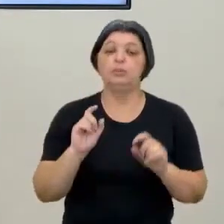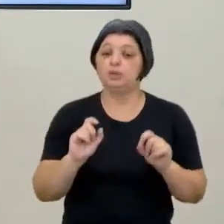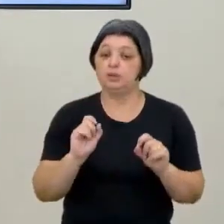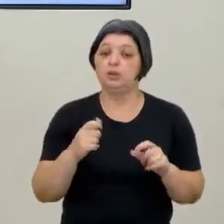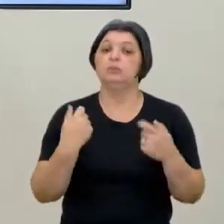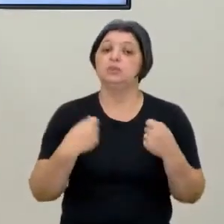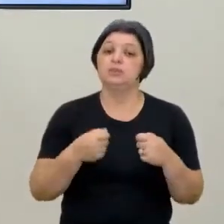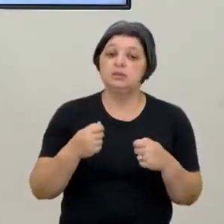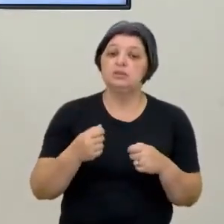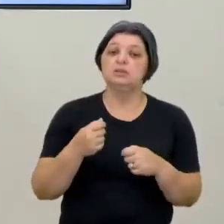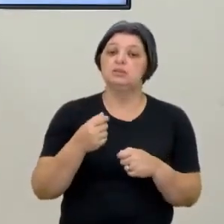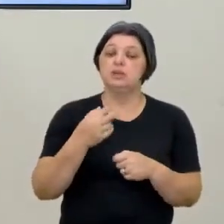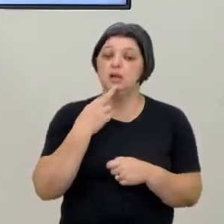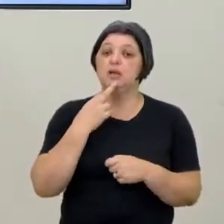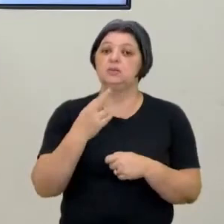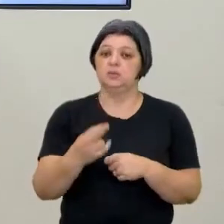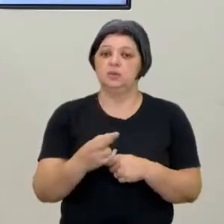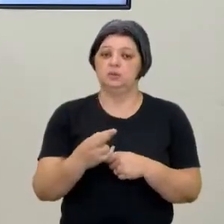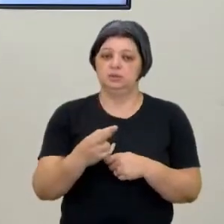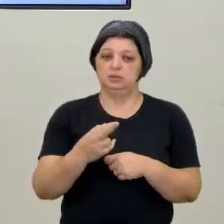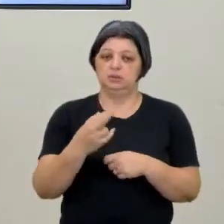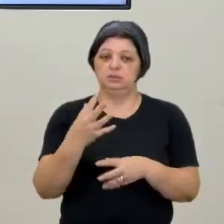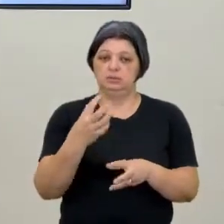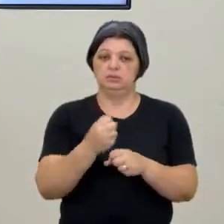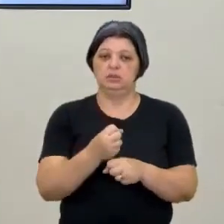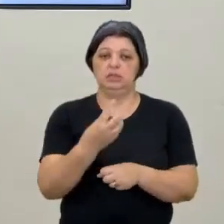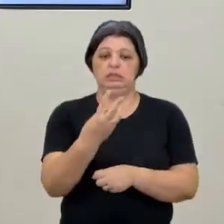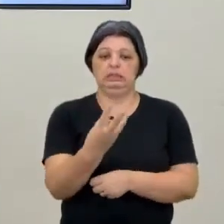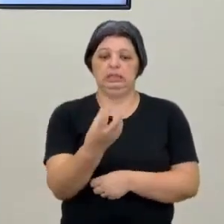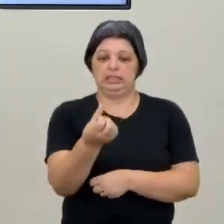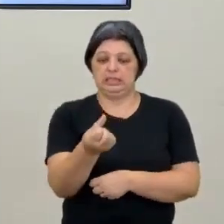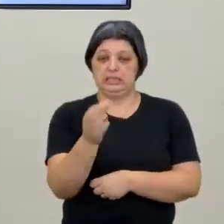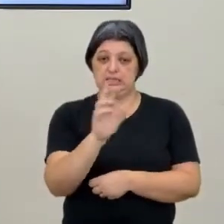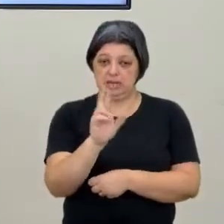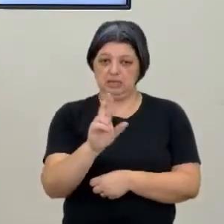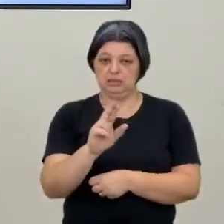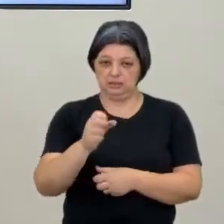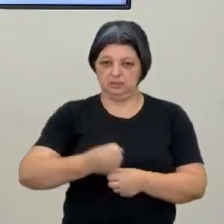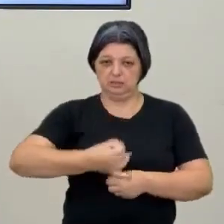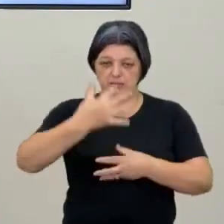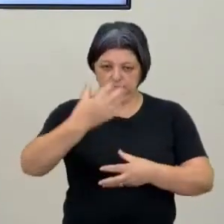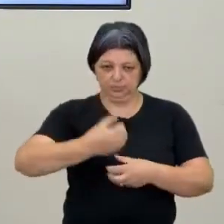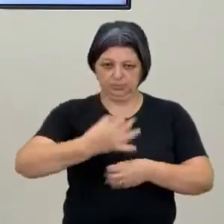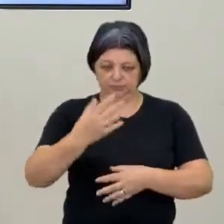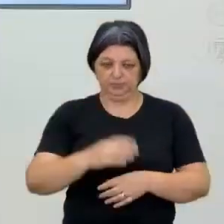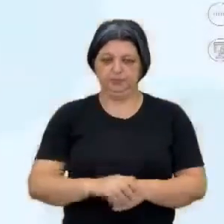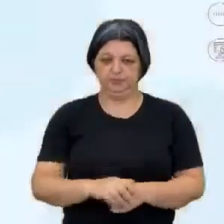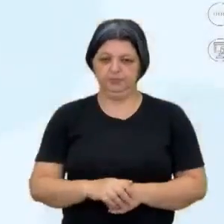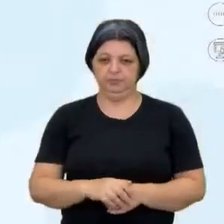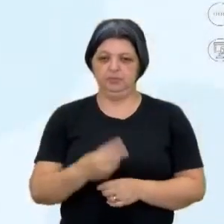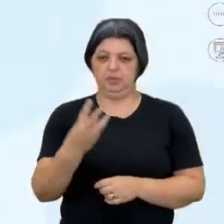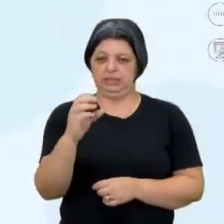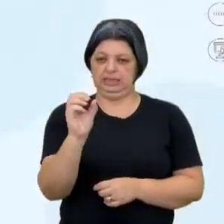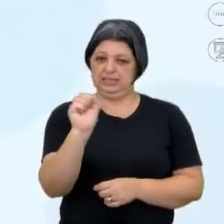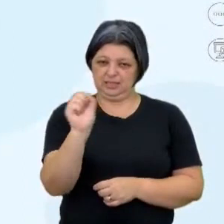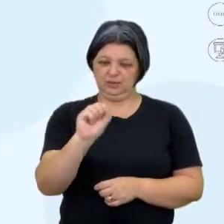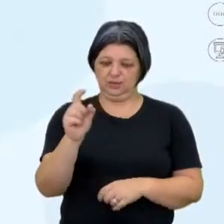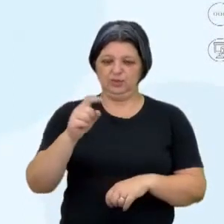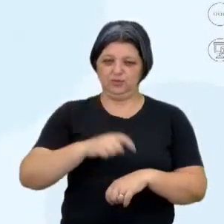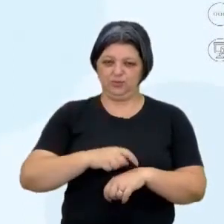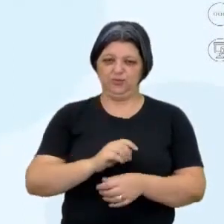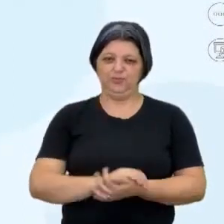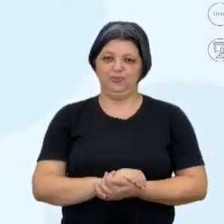um total de R$ 36,00. Escreva essa equação aí para mim, aqui no chat, e a gente volta em 30 segundinhos.